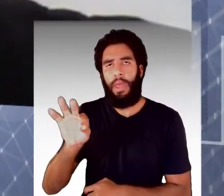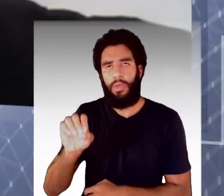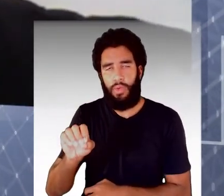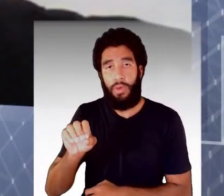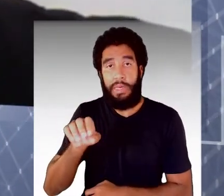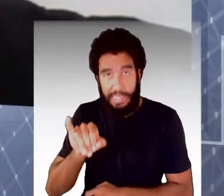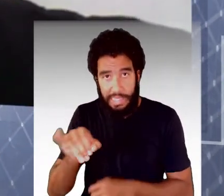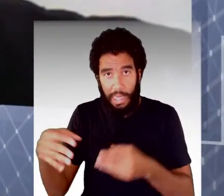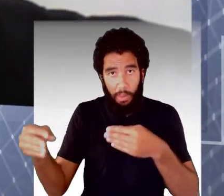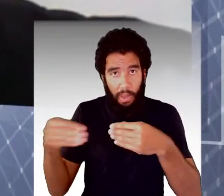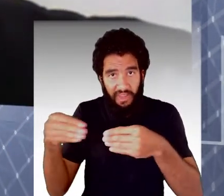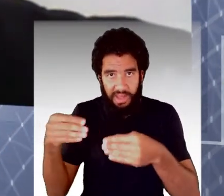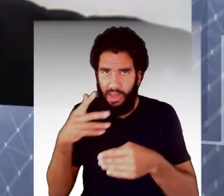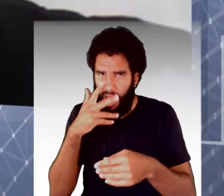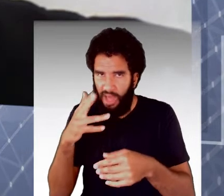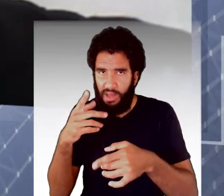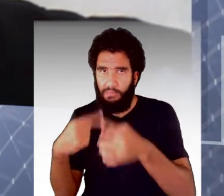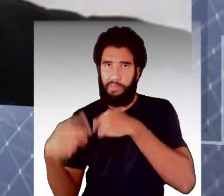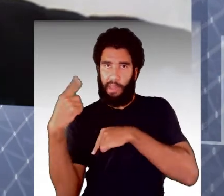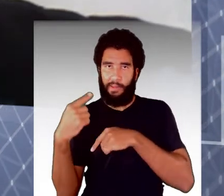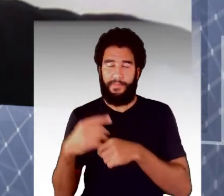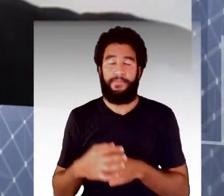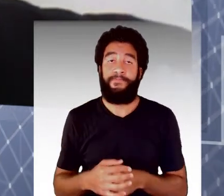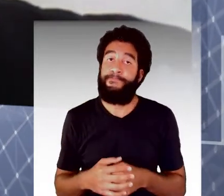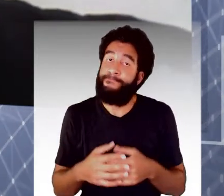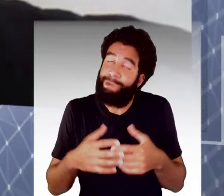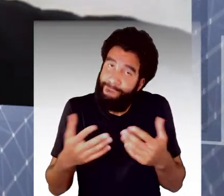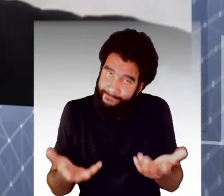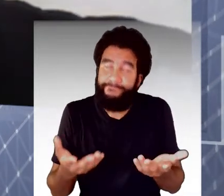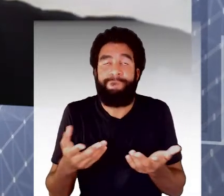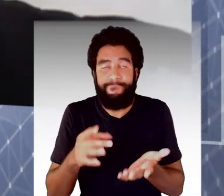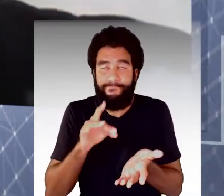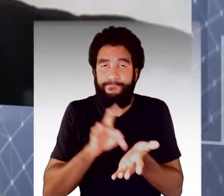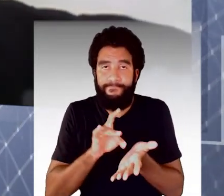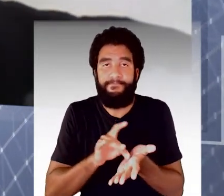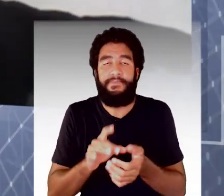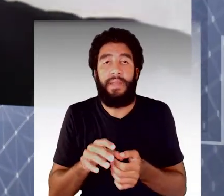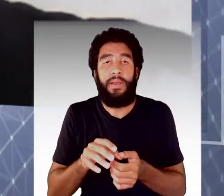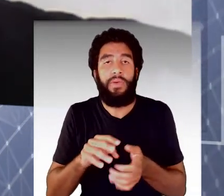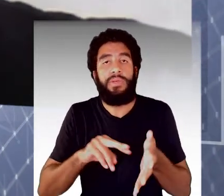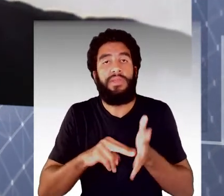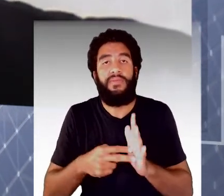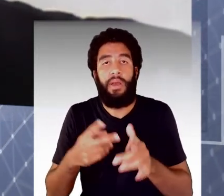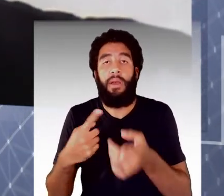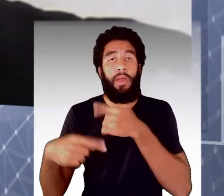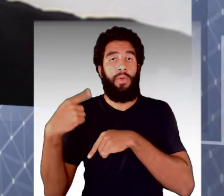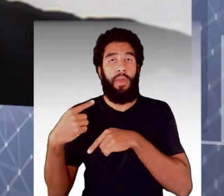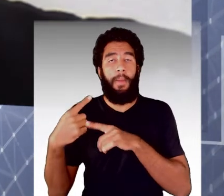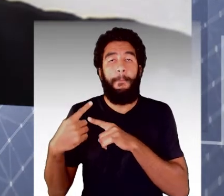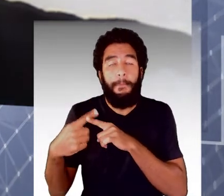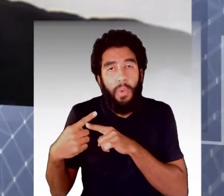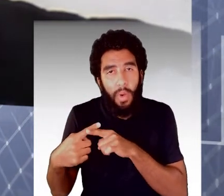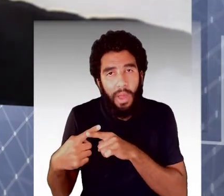desse retrocesso é o seguinte: a proposta patronal é retirar as pausas para remeter ela para a